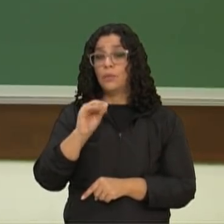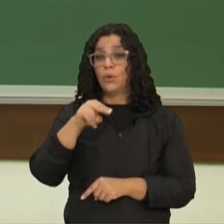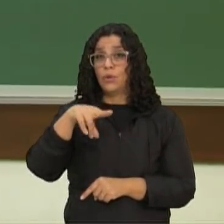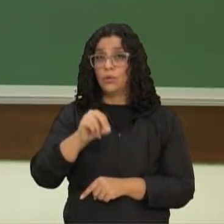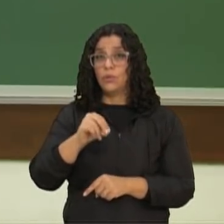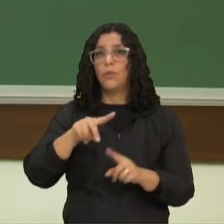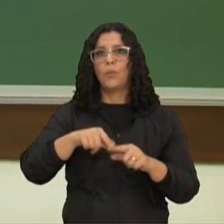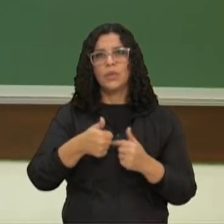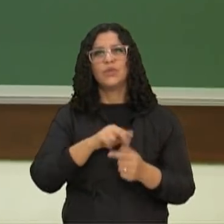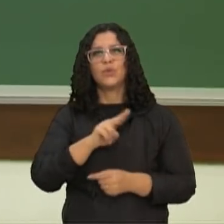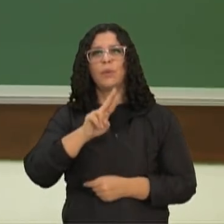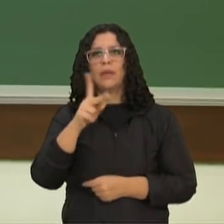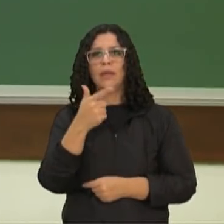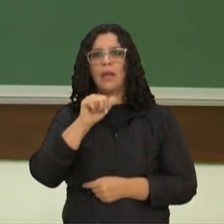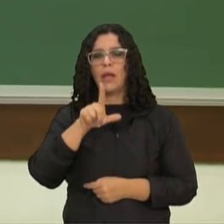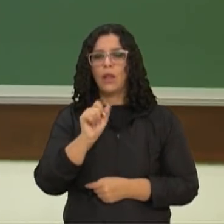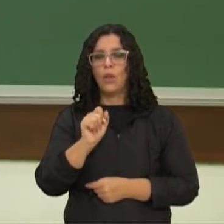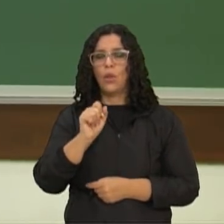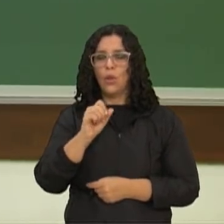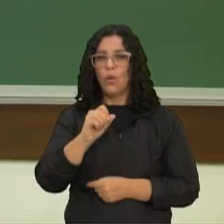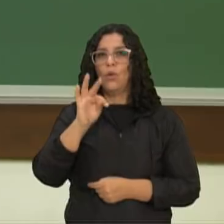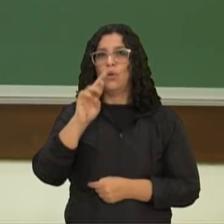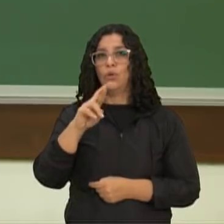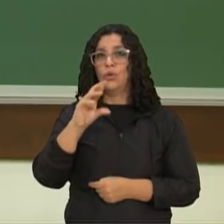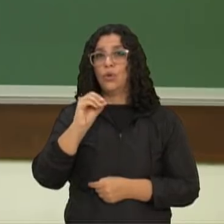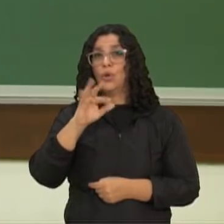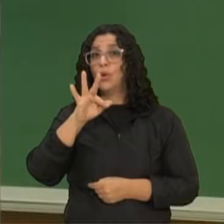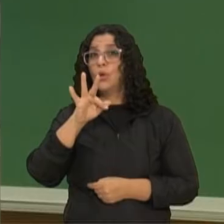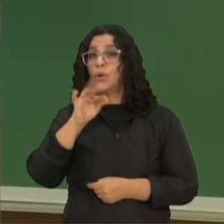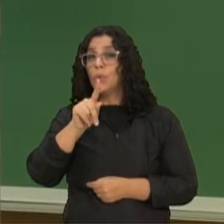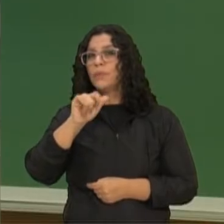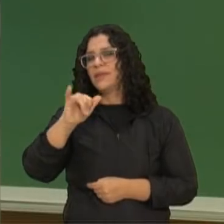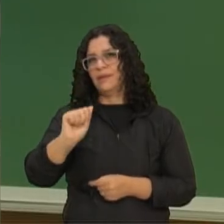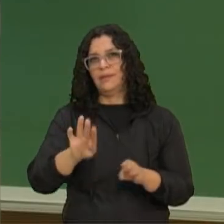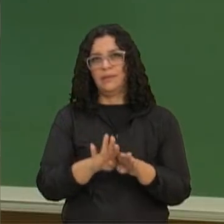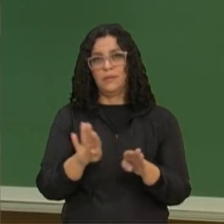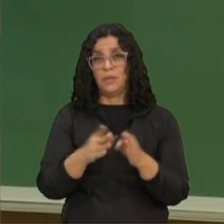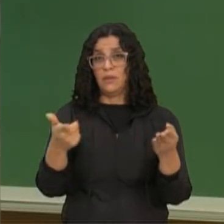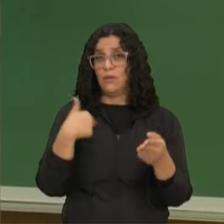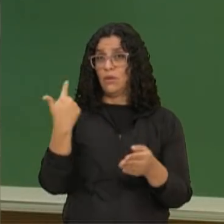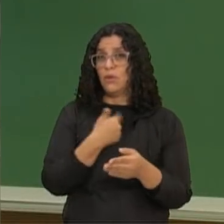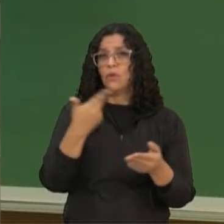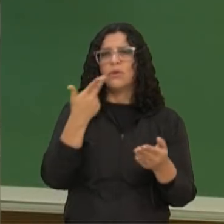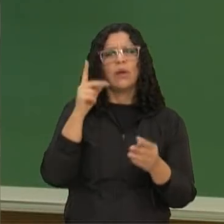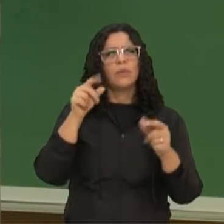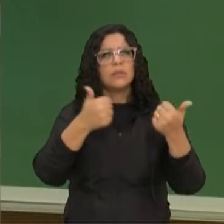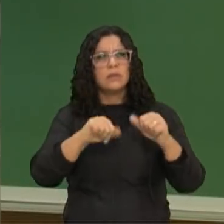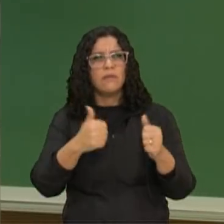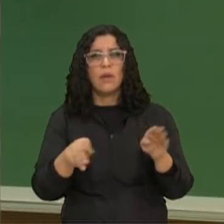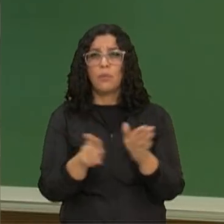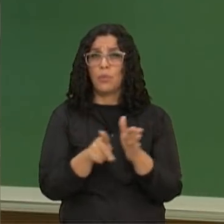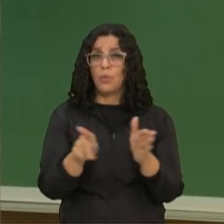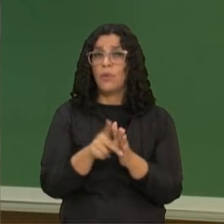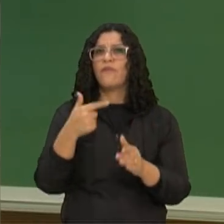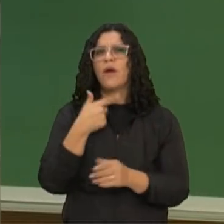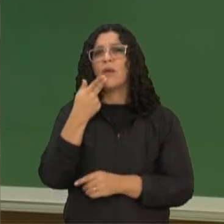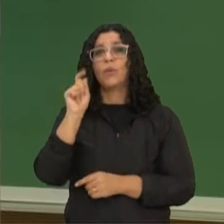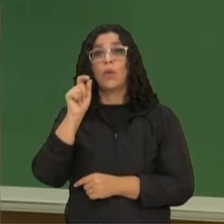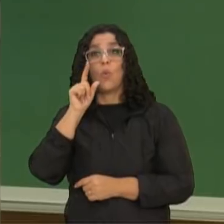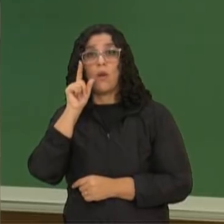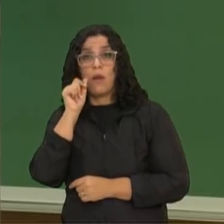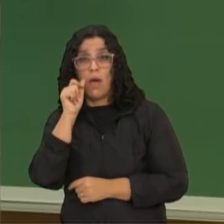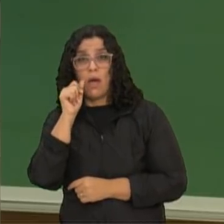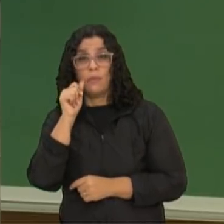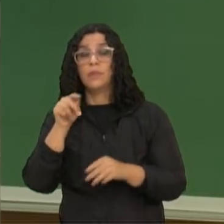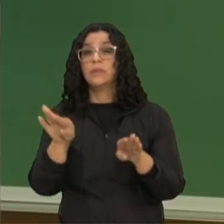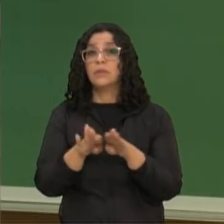como referência, vamos voltar na nossa questão. Agora a gente sabe definir o que é essa palavra. Então ele diz ali, analisando a alotropia, podemos definir que